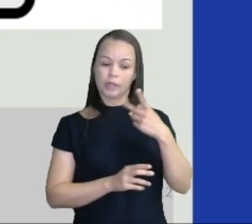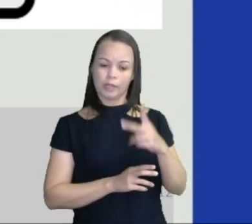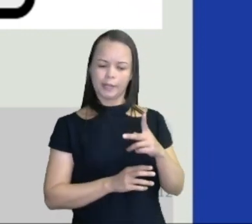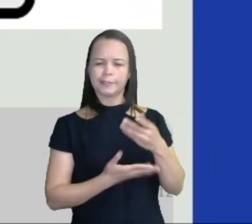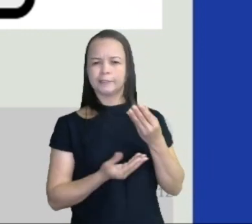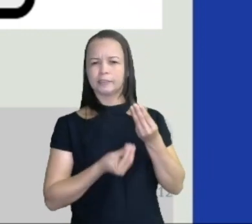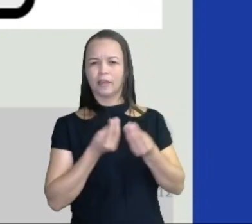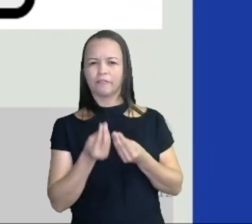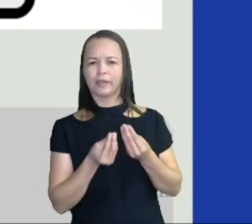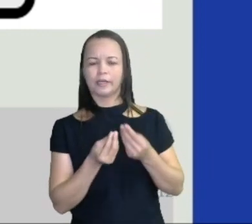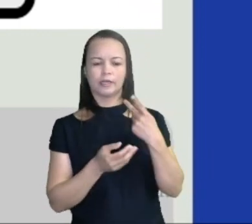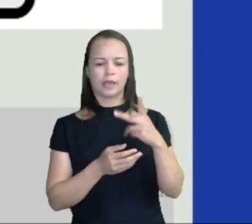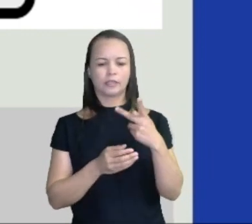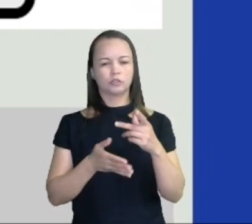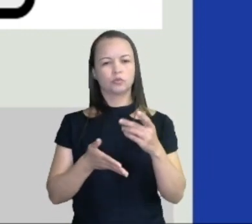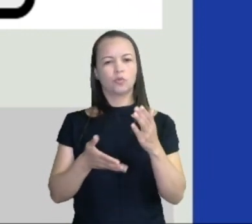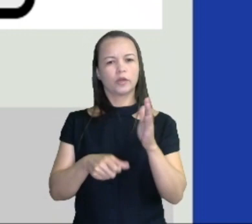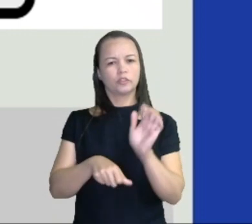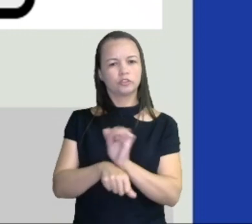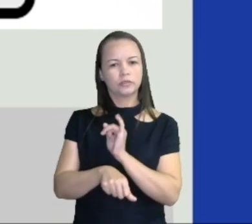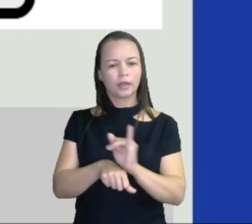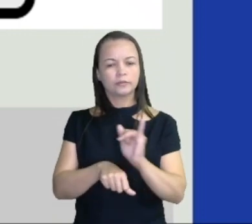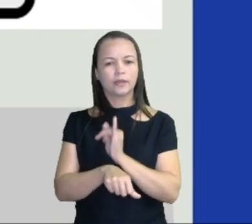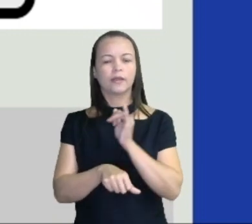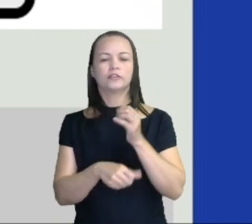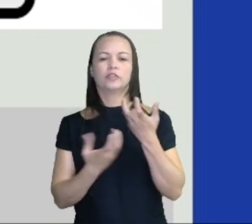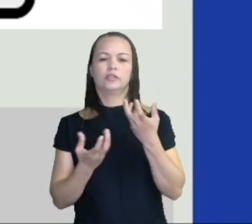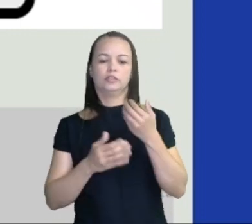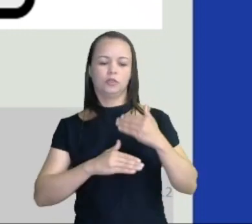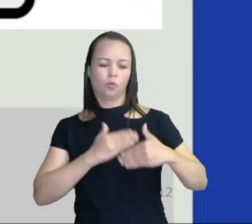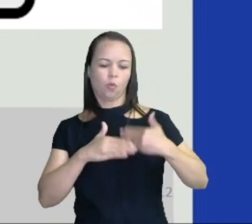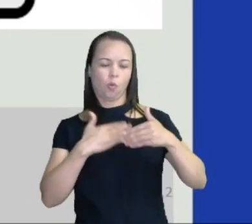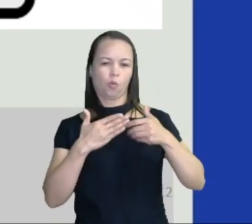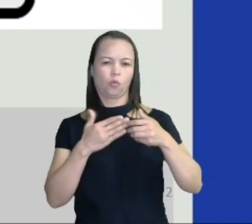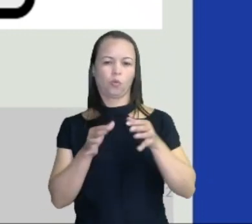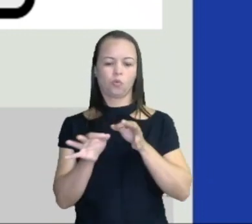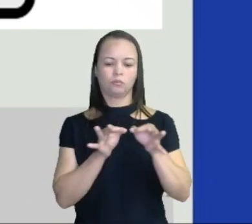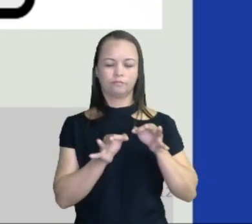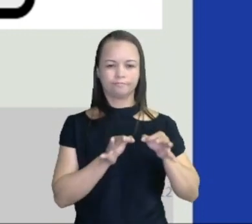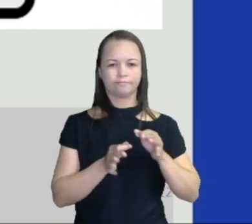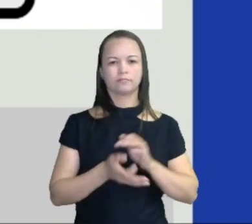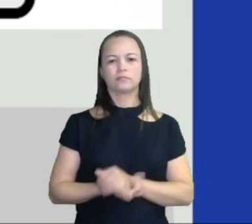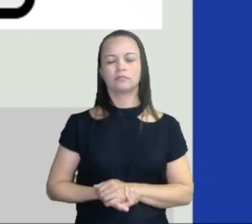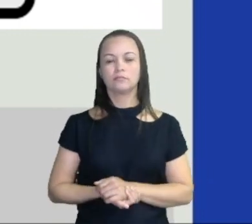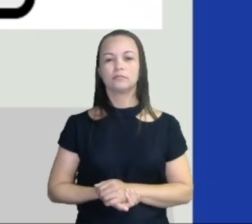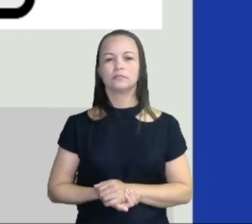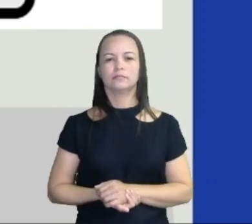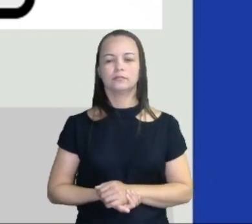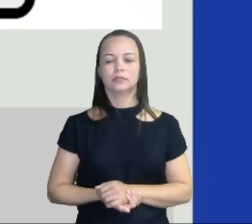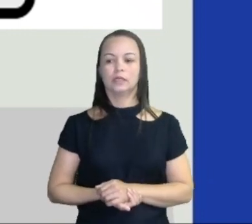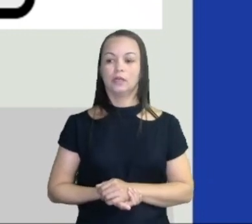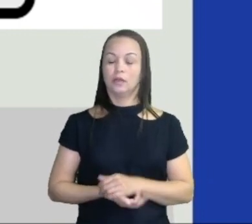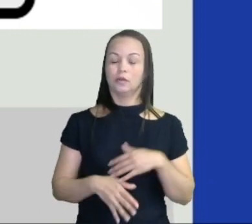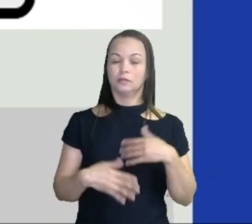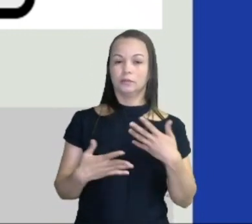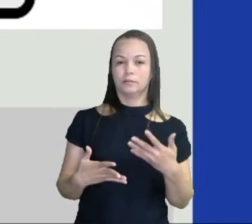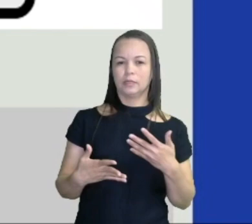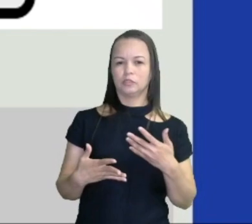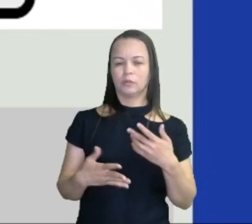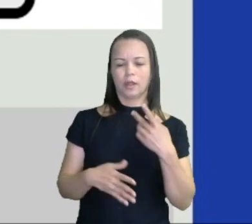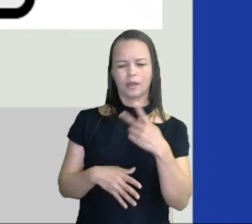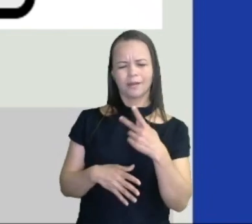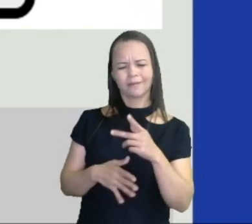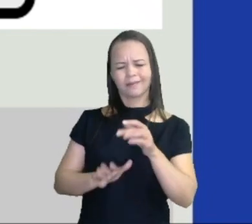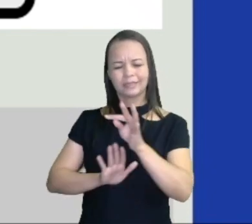na sua estratégia de construção. Ou seja, mesmo aquele texto que